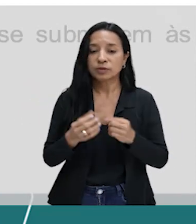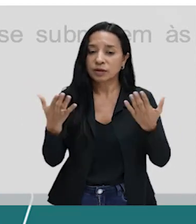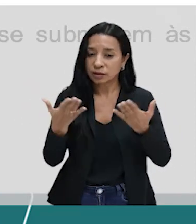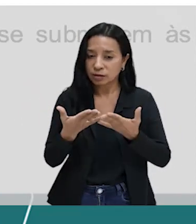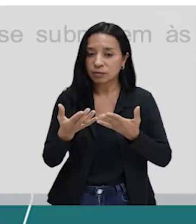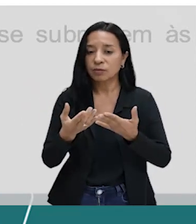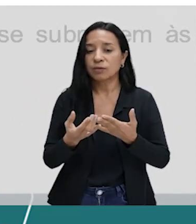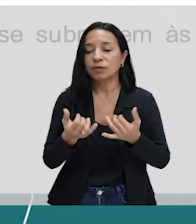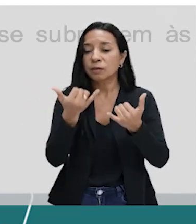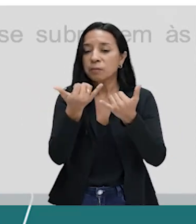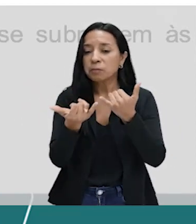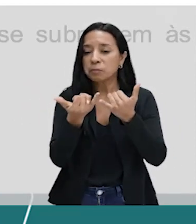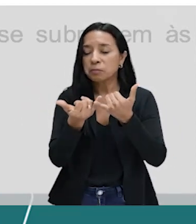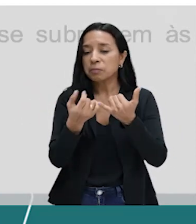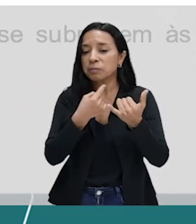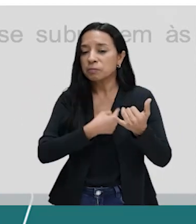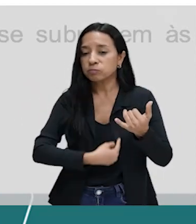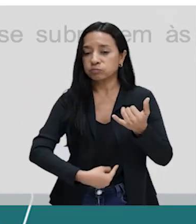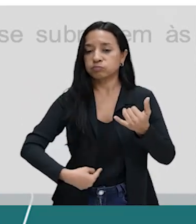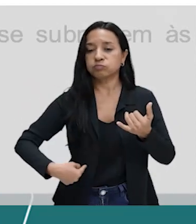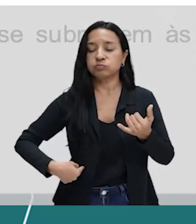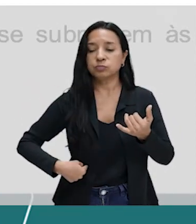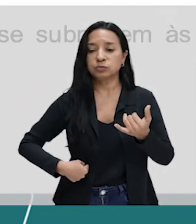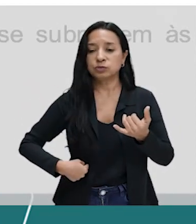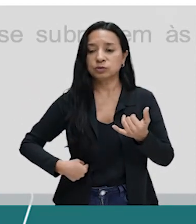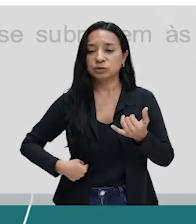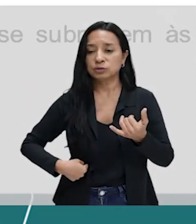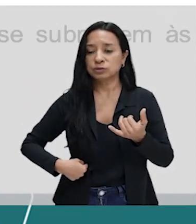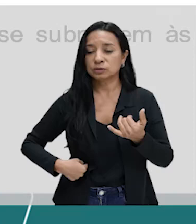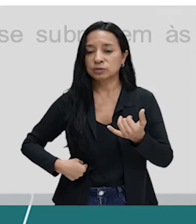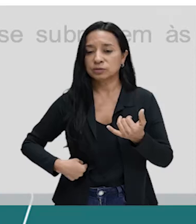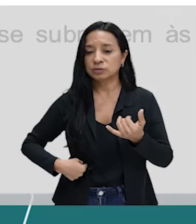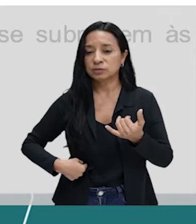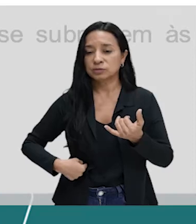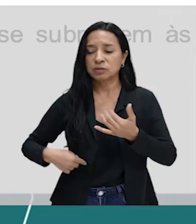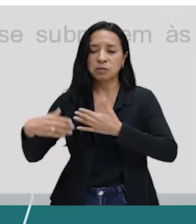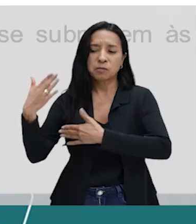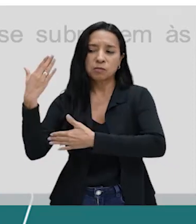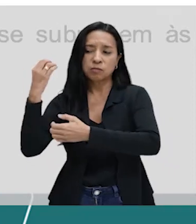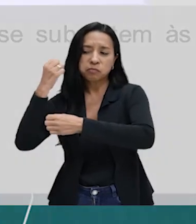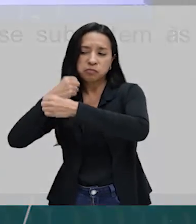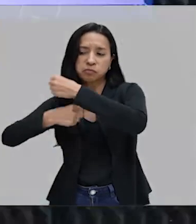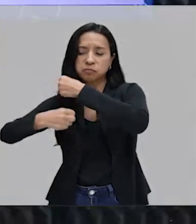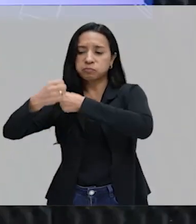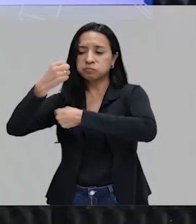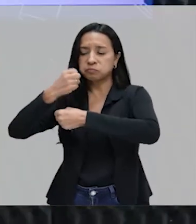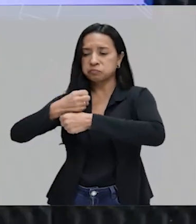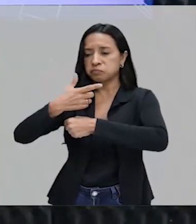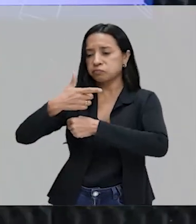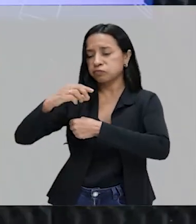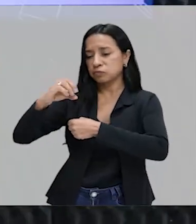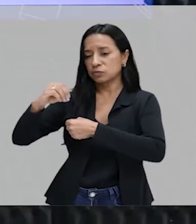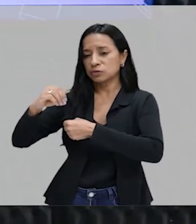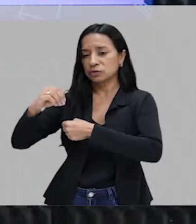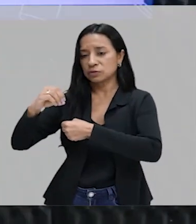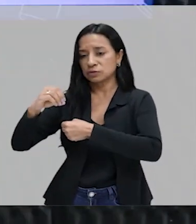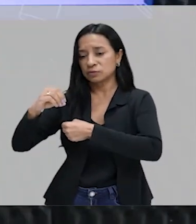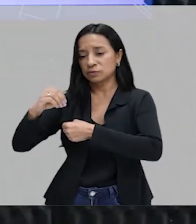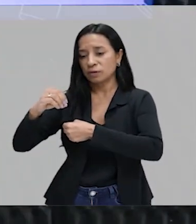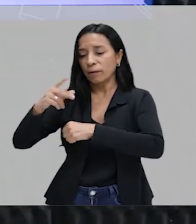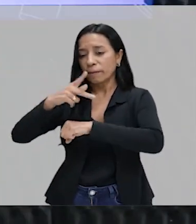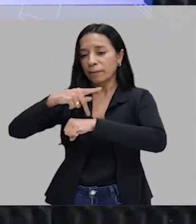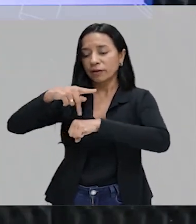Agora parece que a China, até uns bons 20 anos atrás, dos países desenvolvidos, em